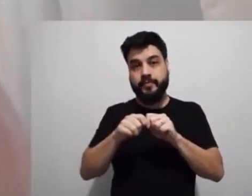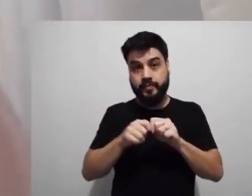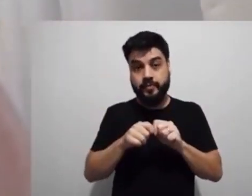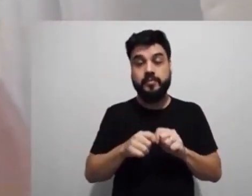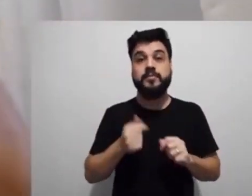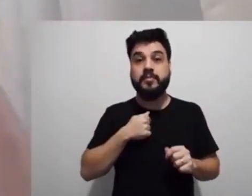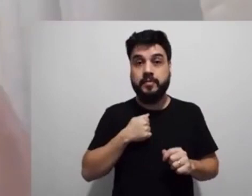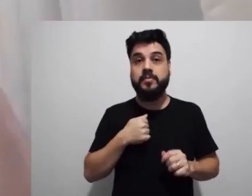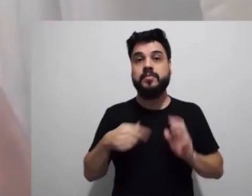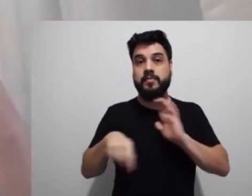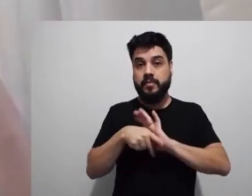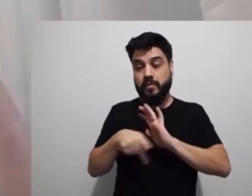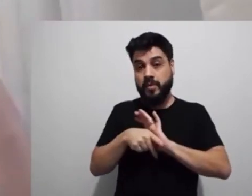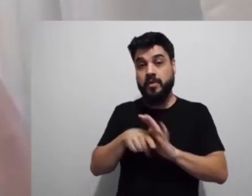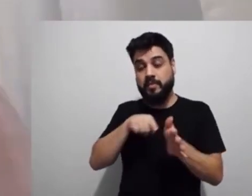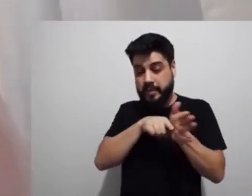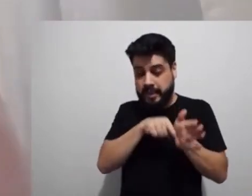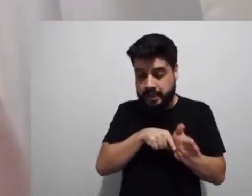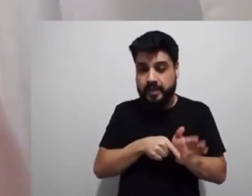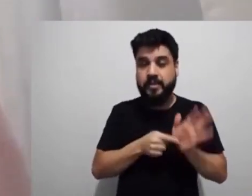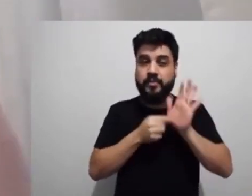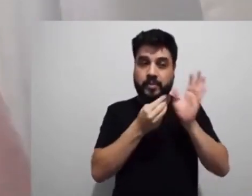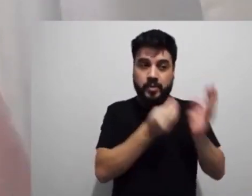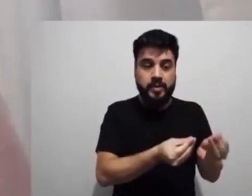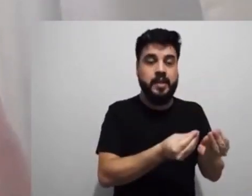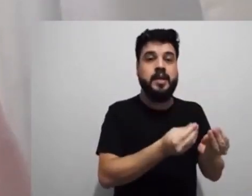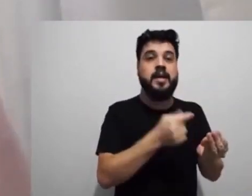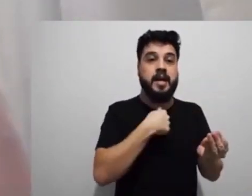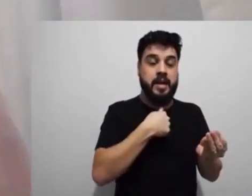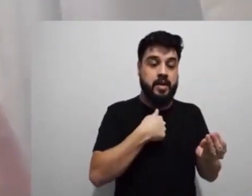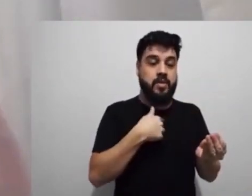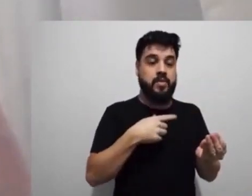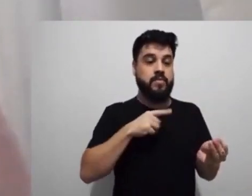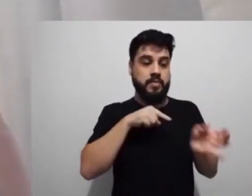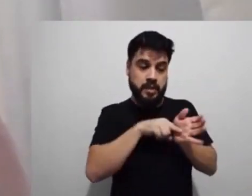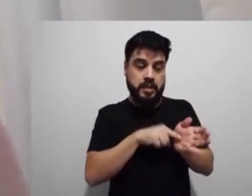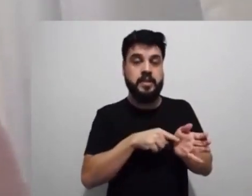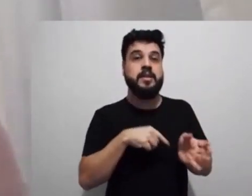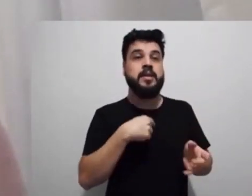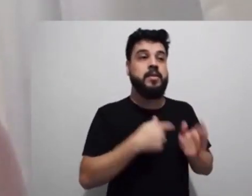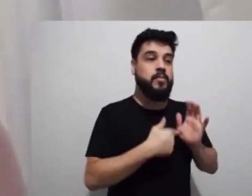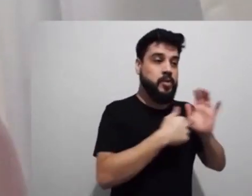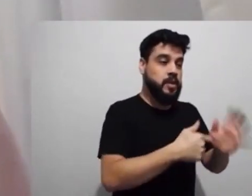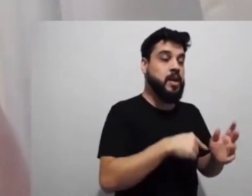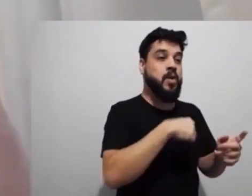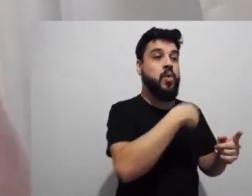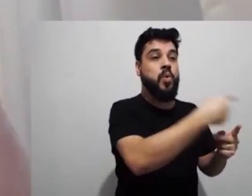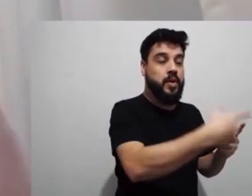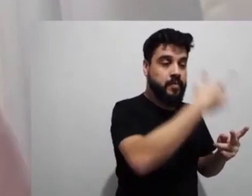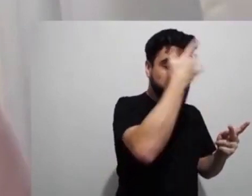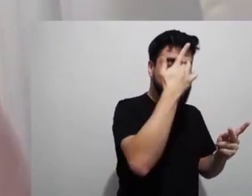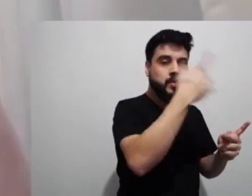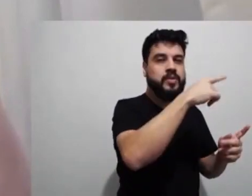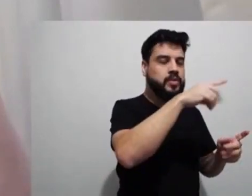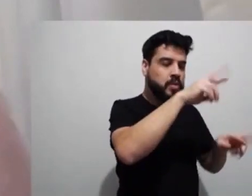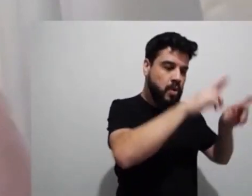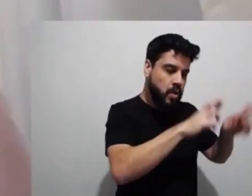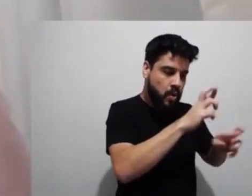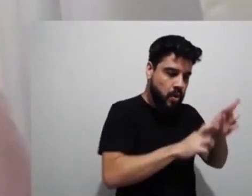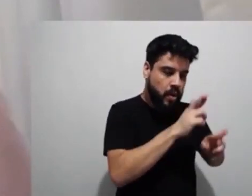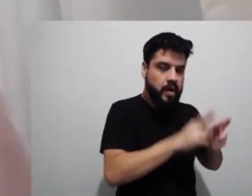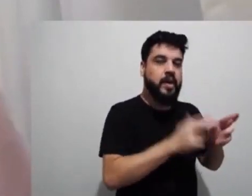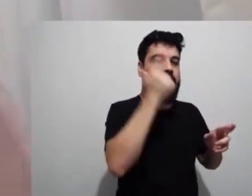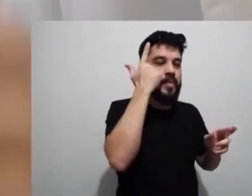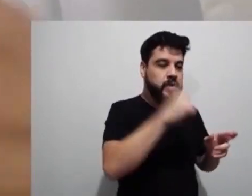bem feita tem que ser avaliada por pares. Eu sou farmacologista, eu faço um artigo de farmacologia, mando para uma revista de farmacologia, e essa revista vai chamar mais 4,